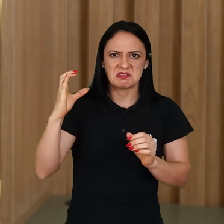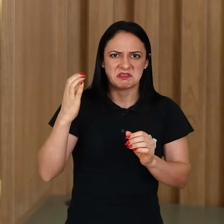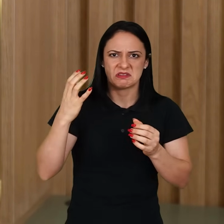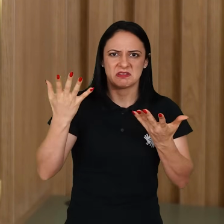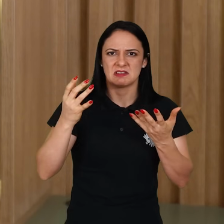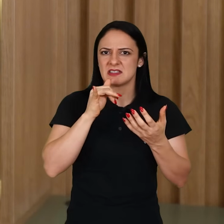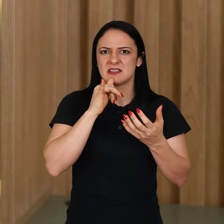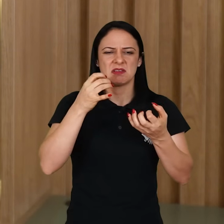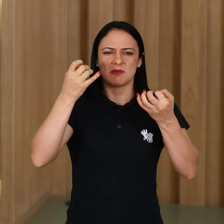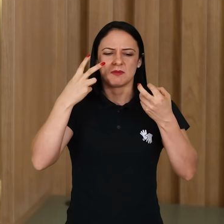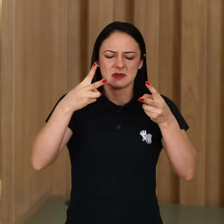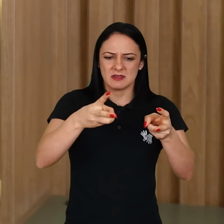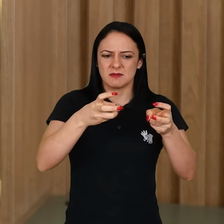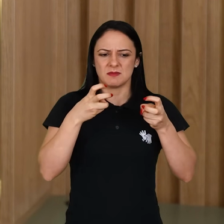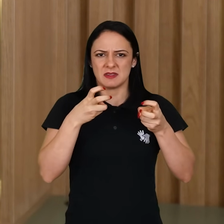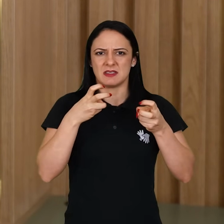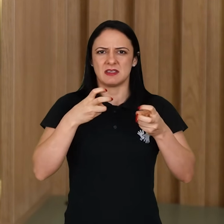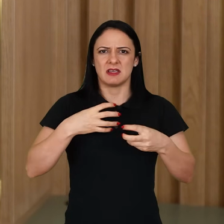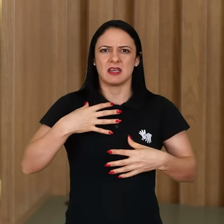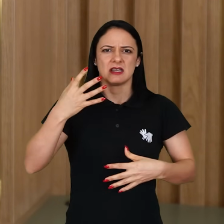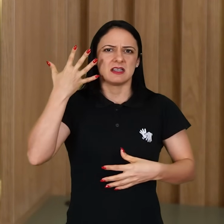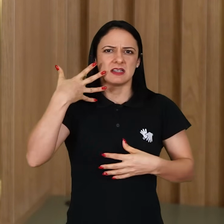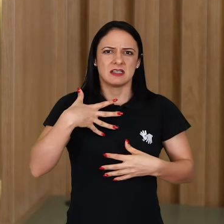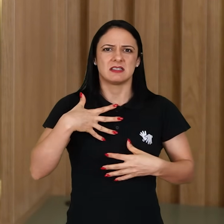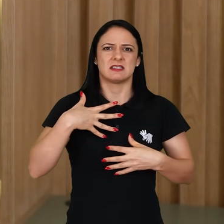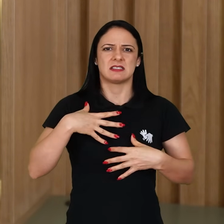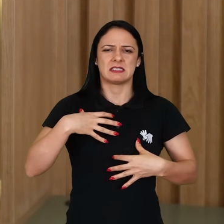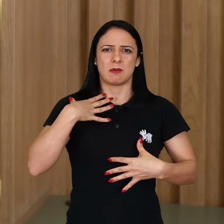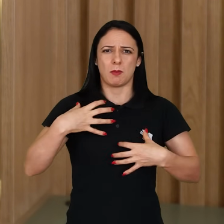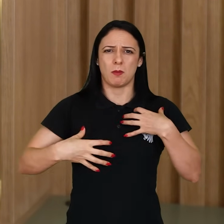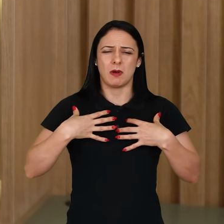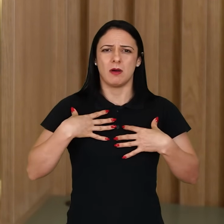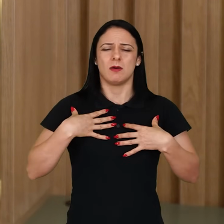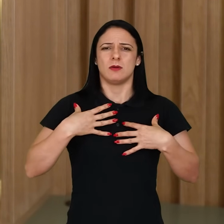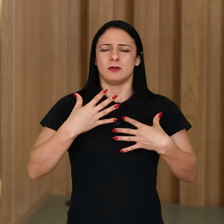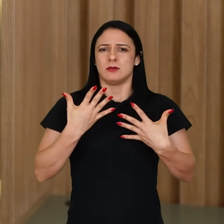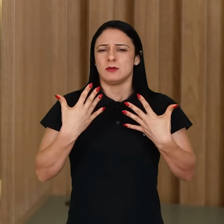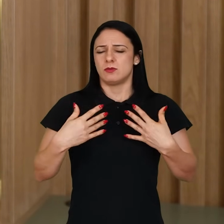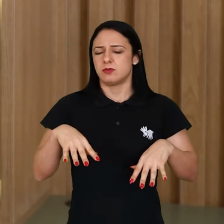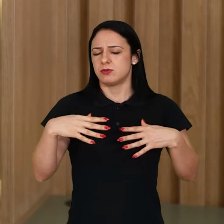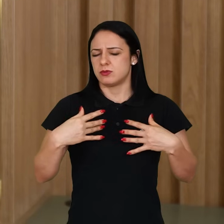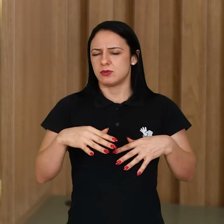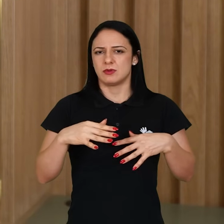cientificamente, como pode dizer, a secreção, né, do pulmão na época, né, a questão do líquido no pulmão saindo,